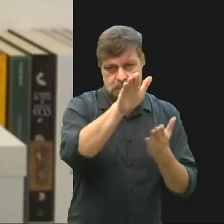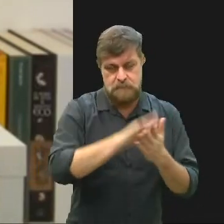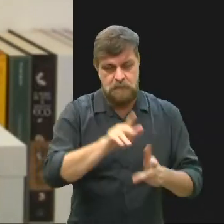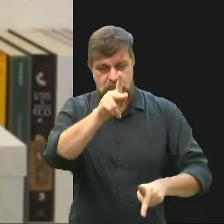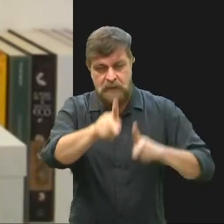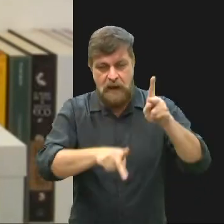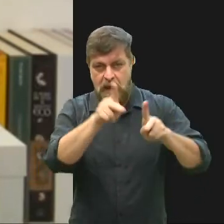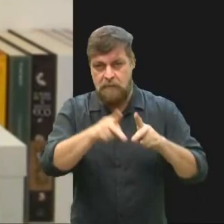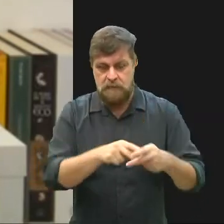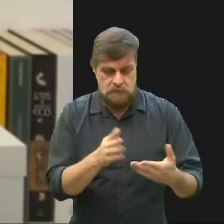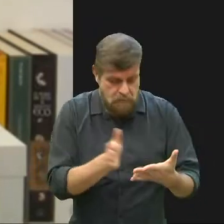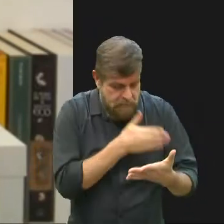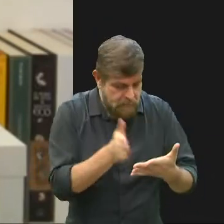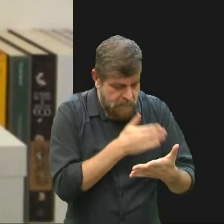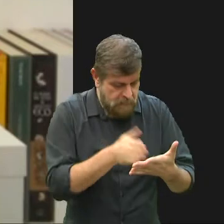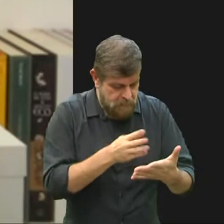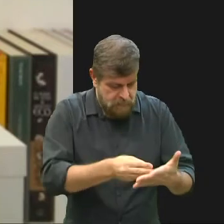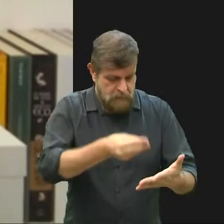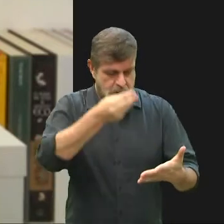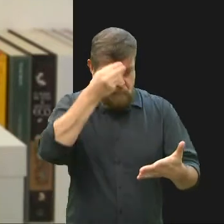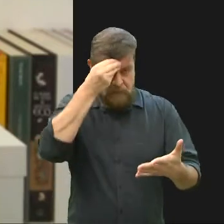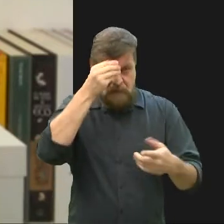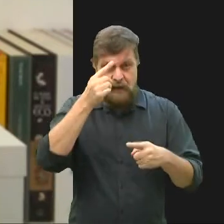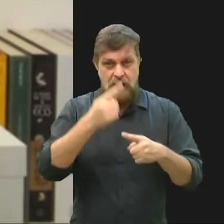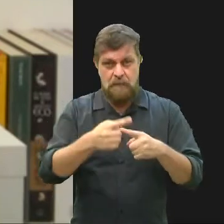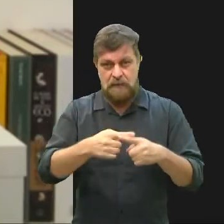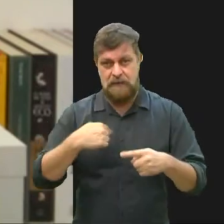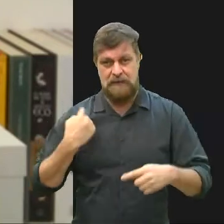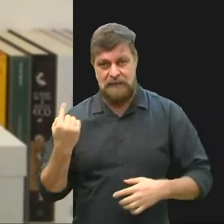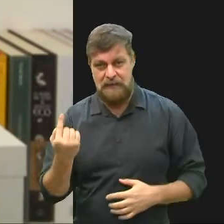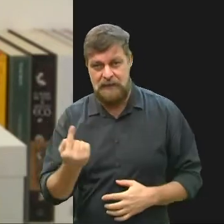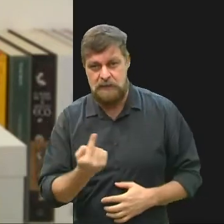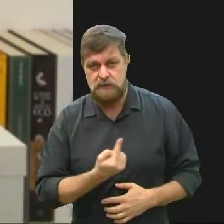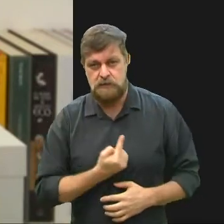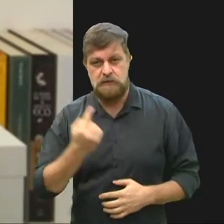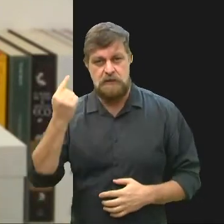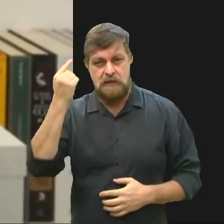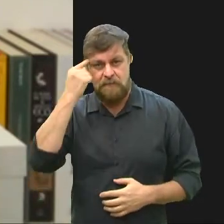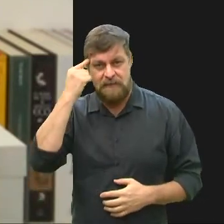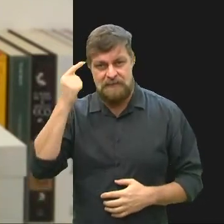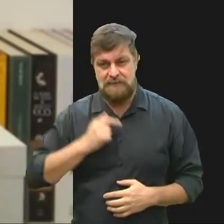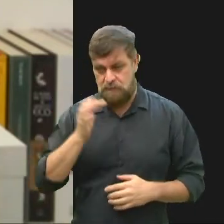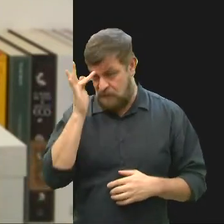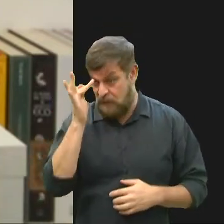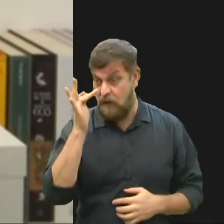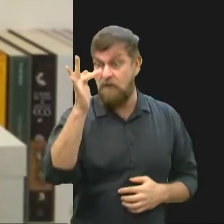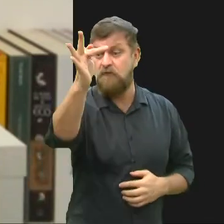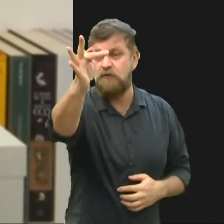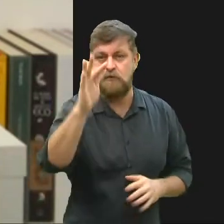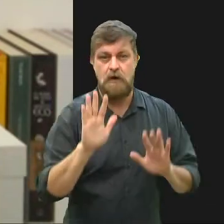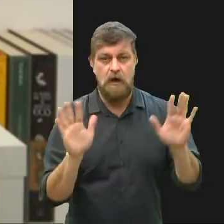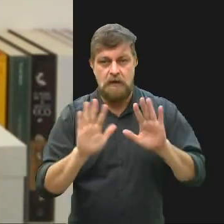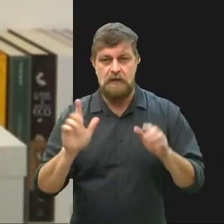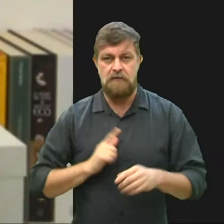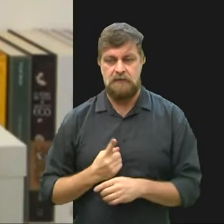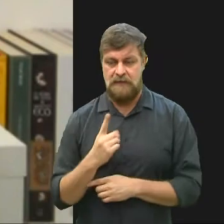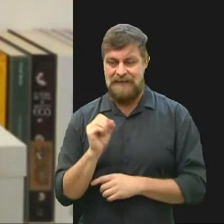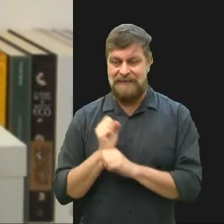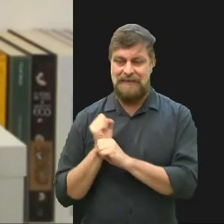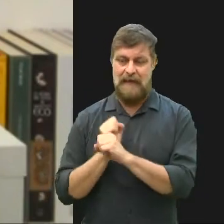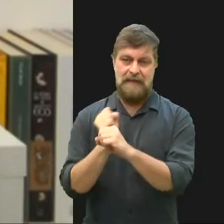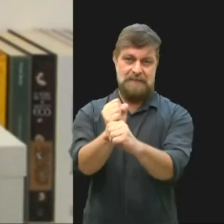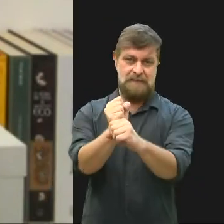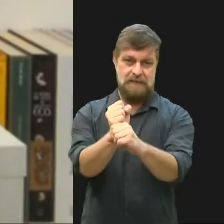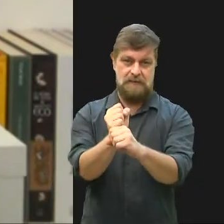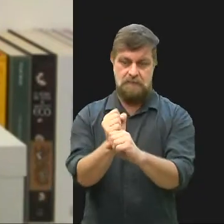de pessoas, né? Até porque a projeção ela não é muito para frente, digamos, né? São só 10 anos